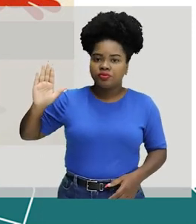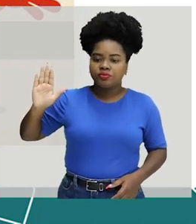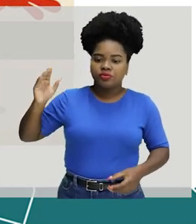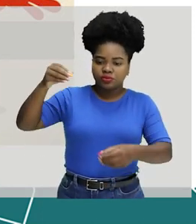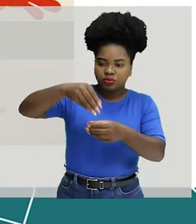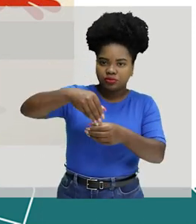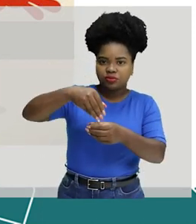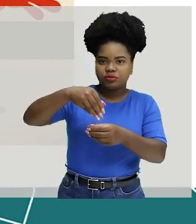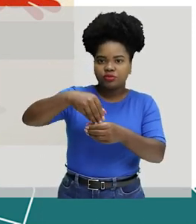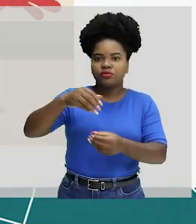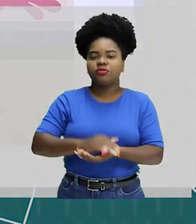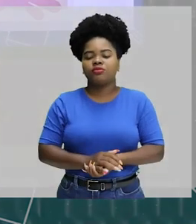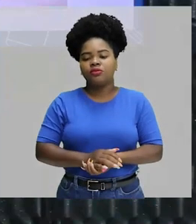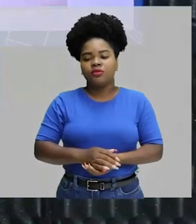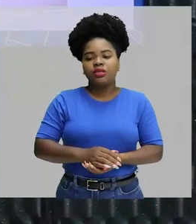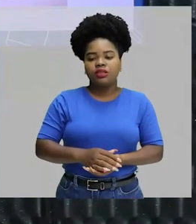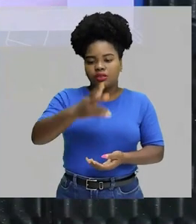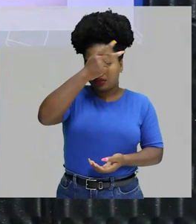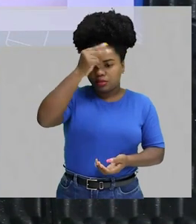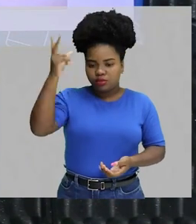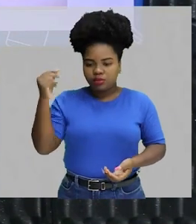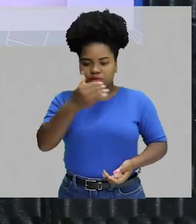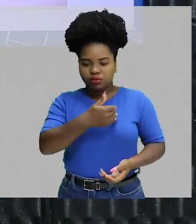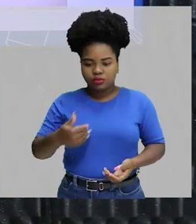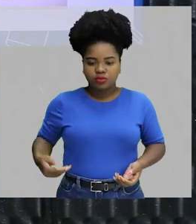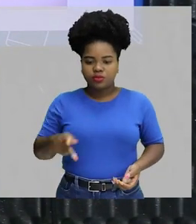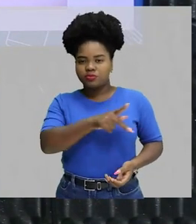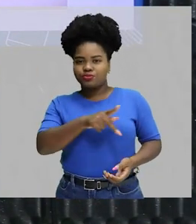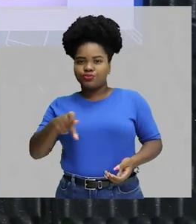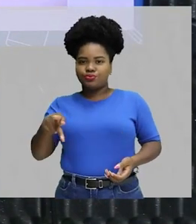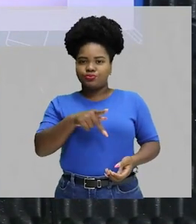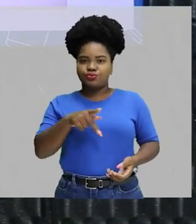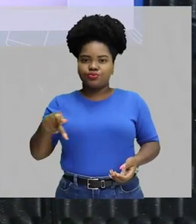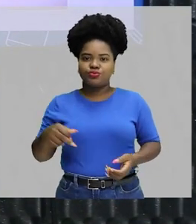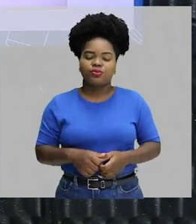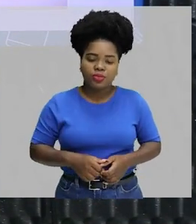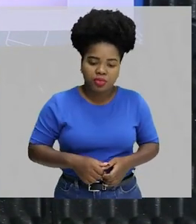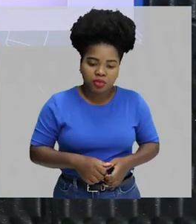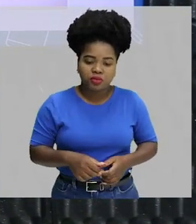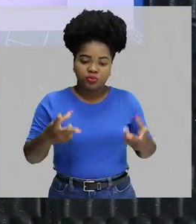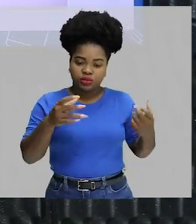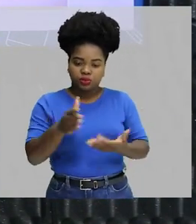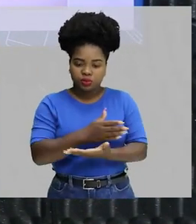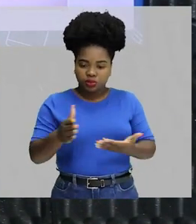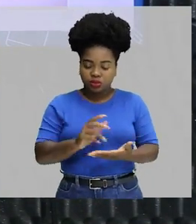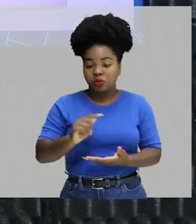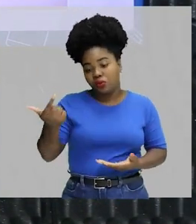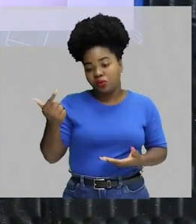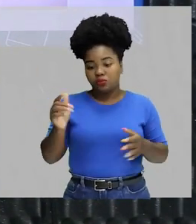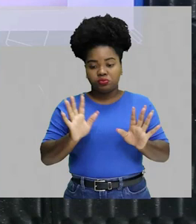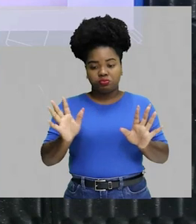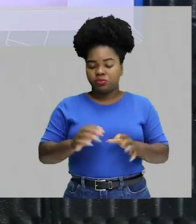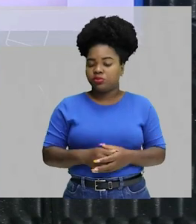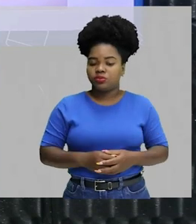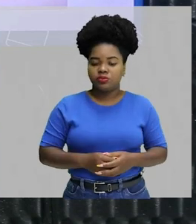né Prefeito Governador Presidente da República onde nós vemos alguns né outros não nós já